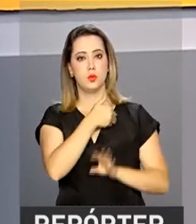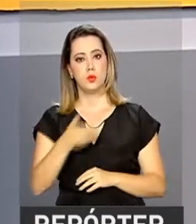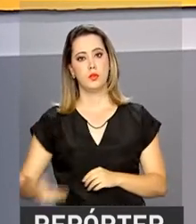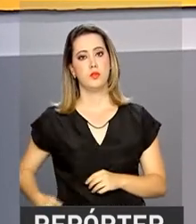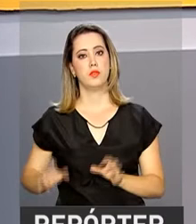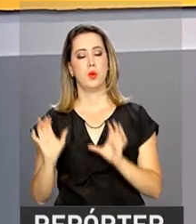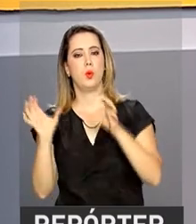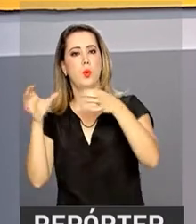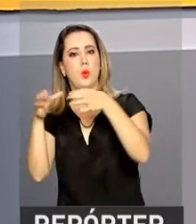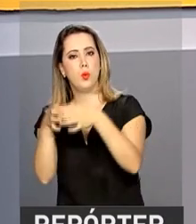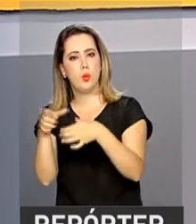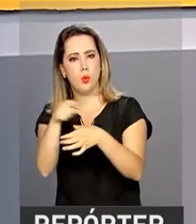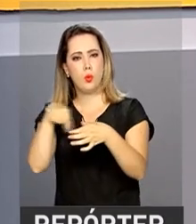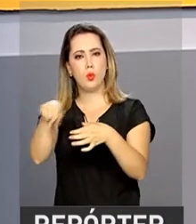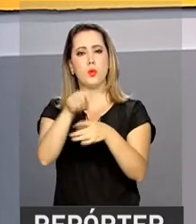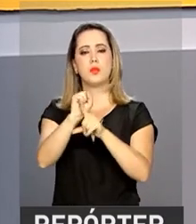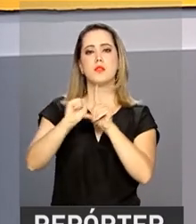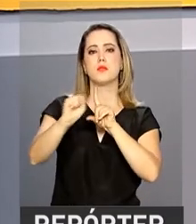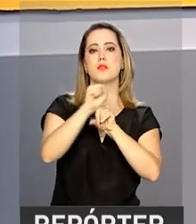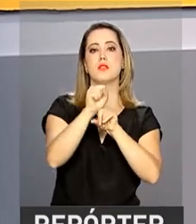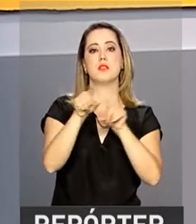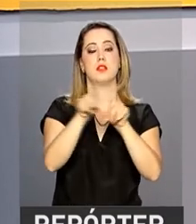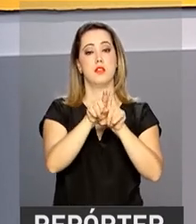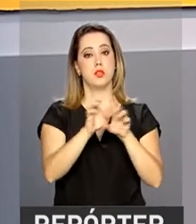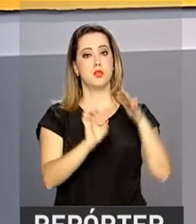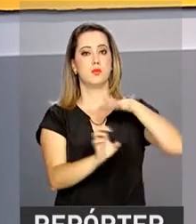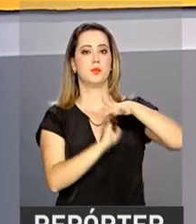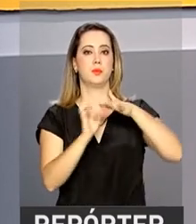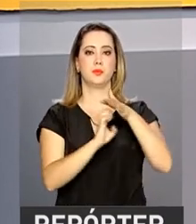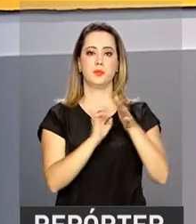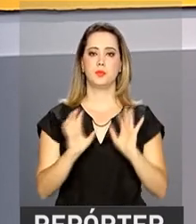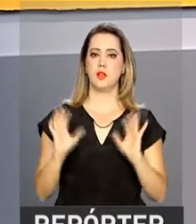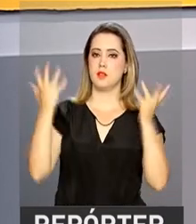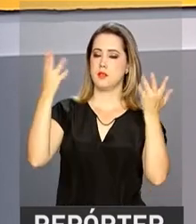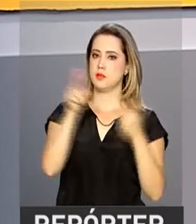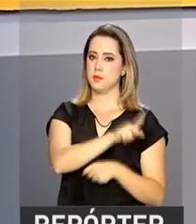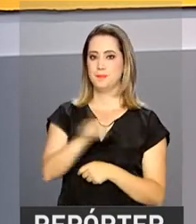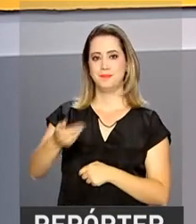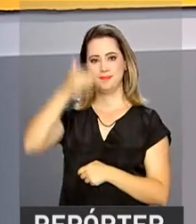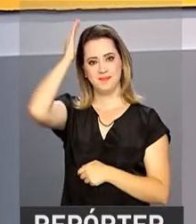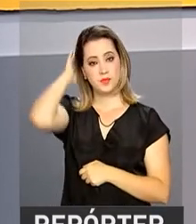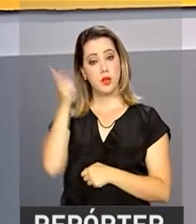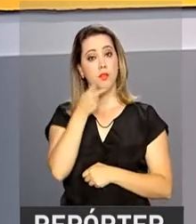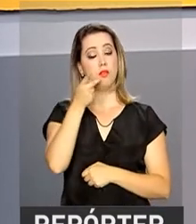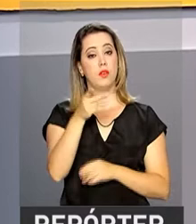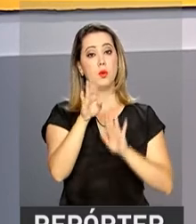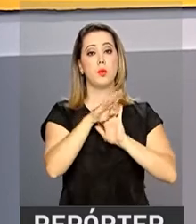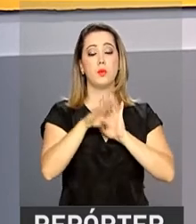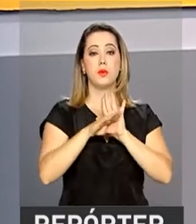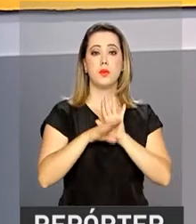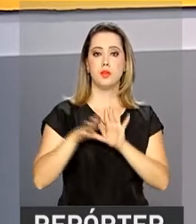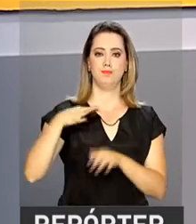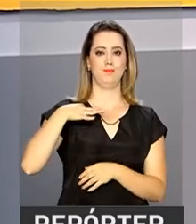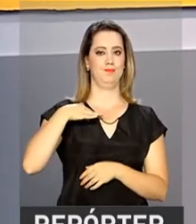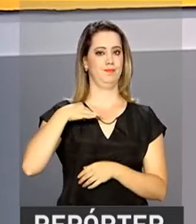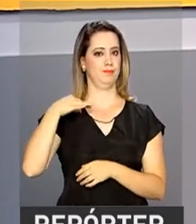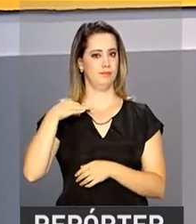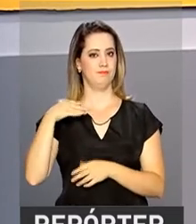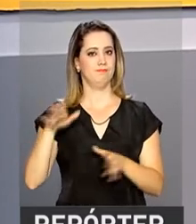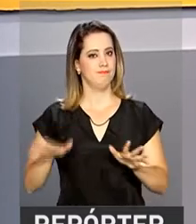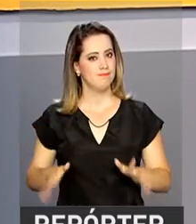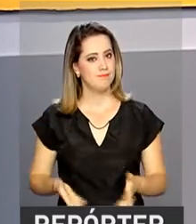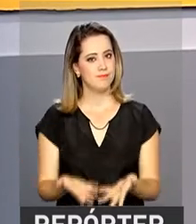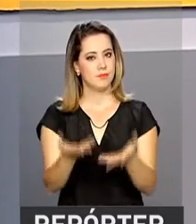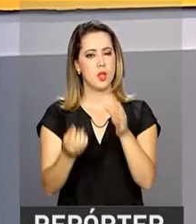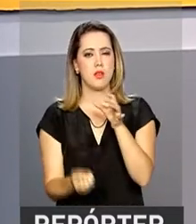governo, organizações da sociedade civil e empresas. Na cerimônia, Michel Temer ressaltou que o programa de voluntariado